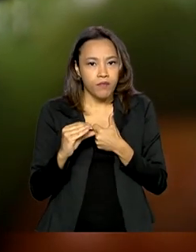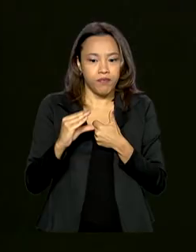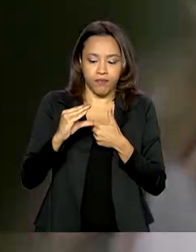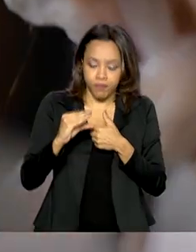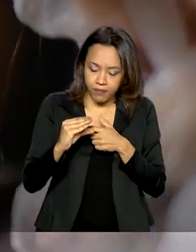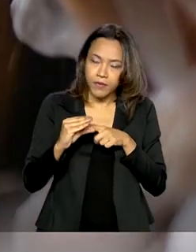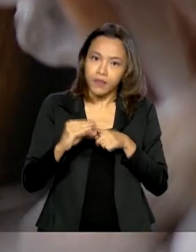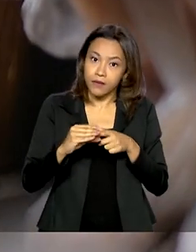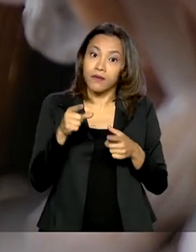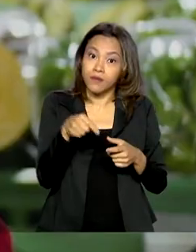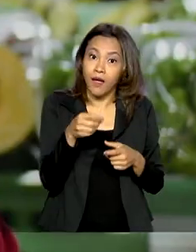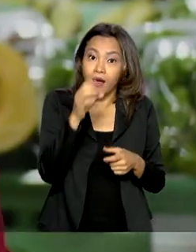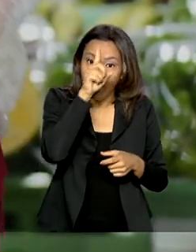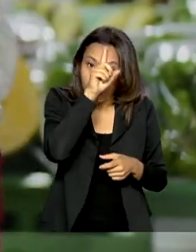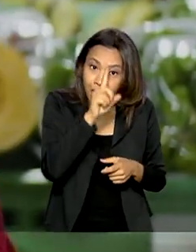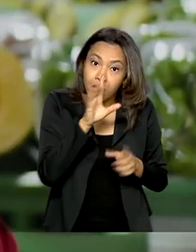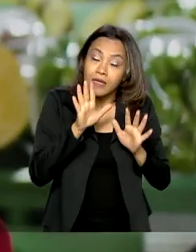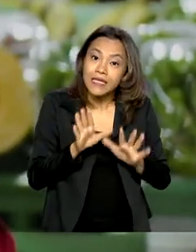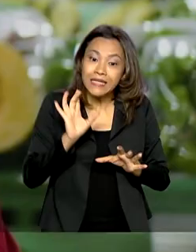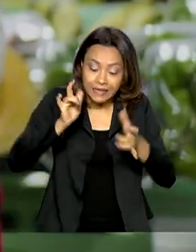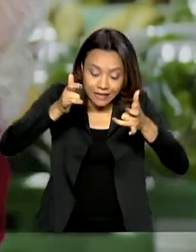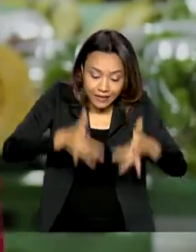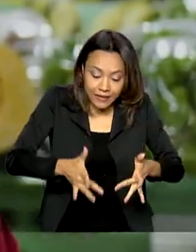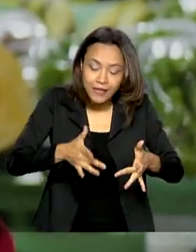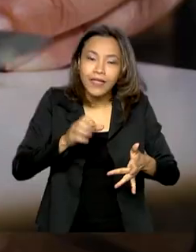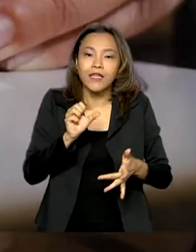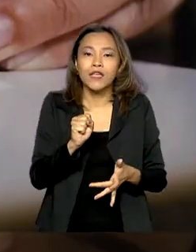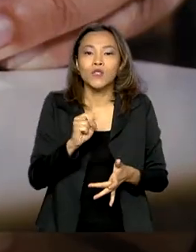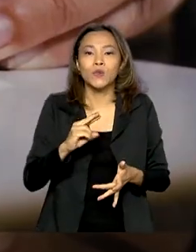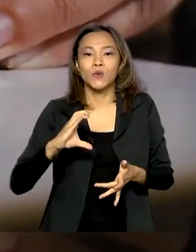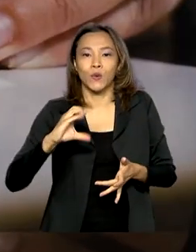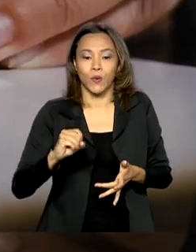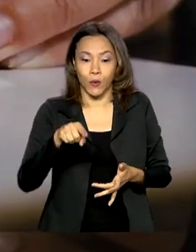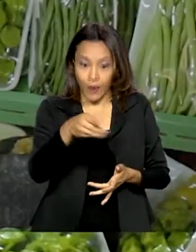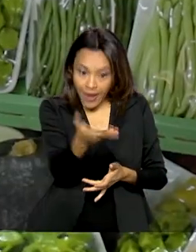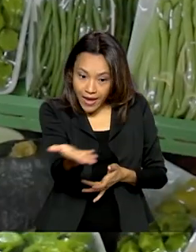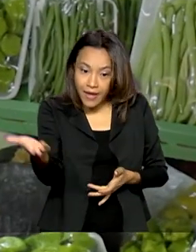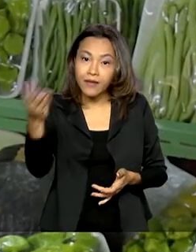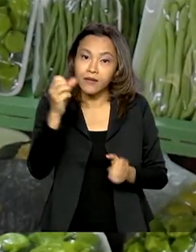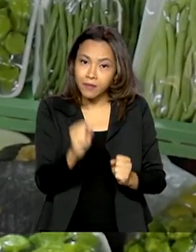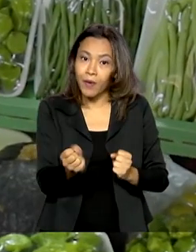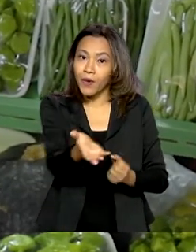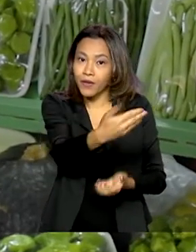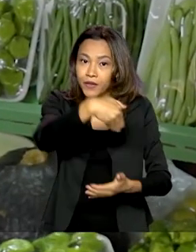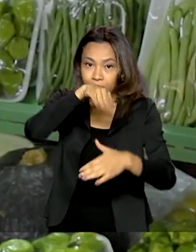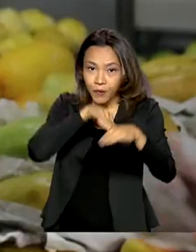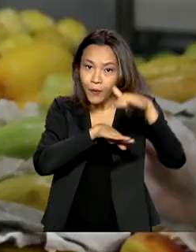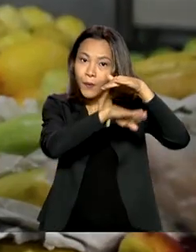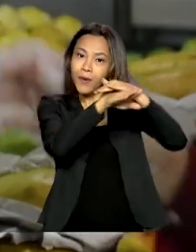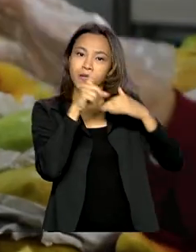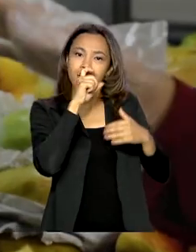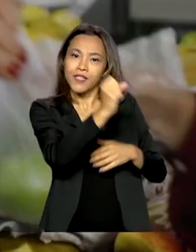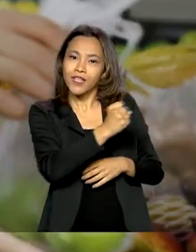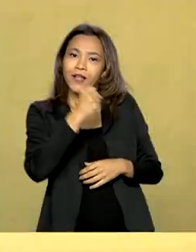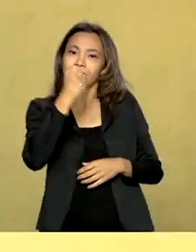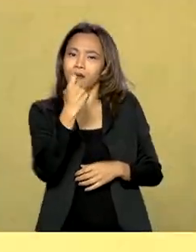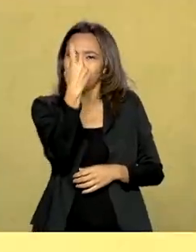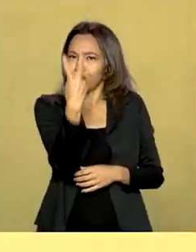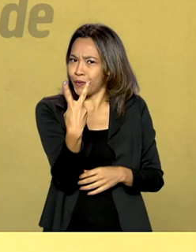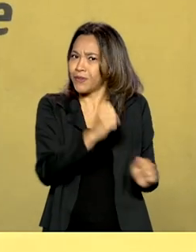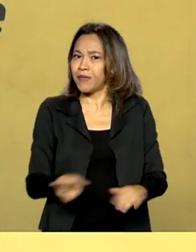estão maduros e que têm bastante suco. Esses você pode guardar na geladeira por 2 semanas.